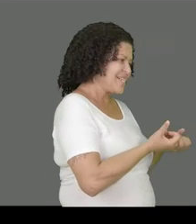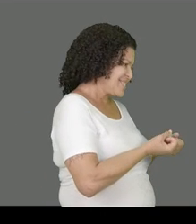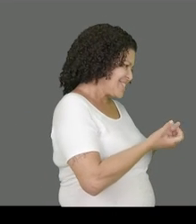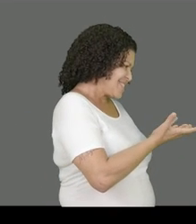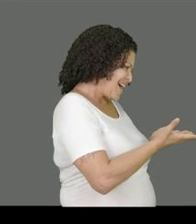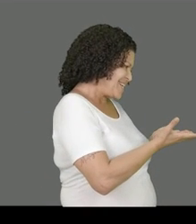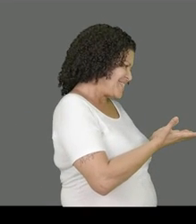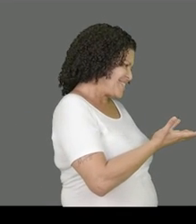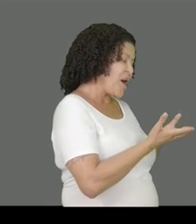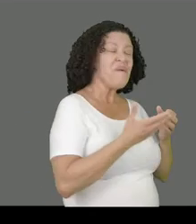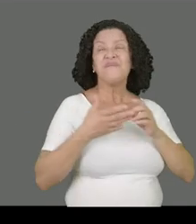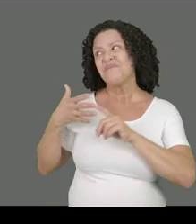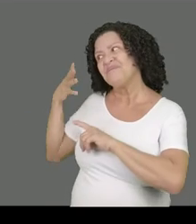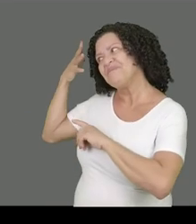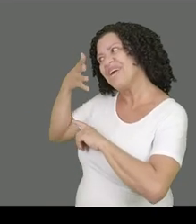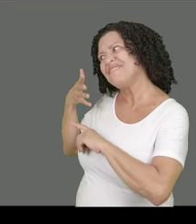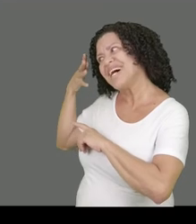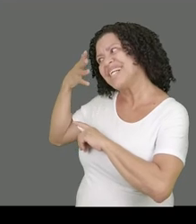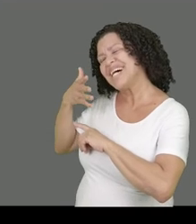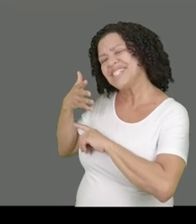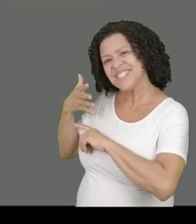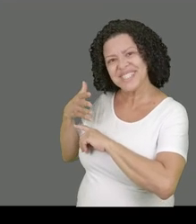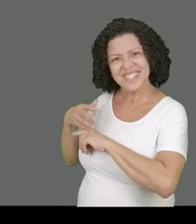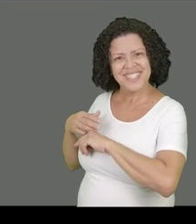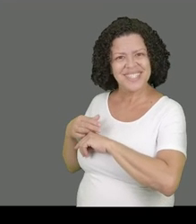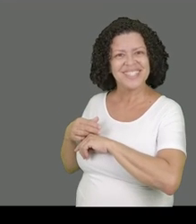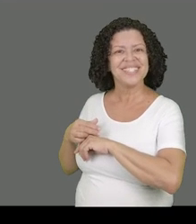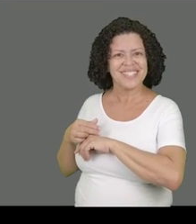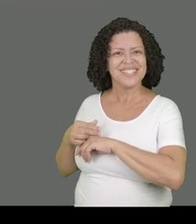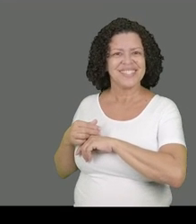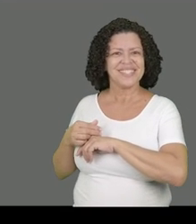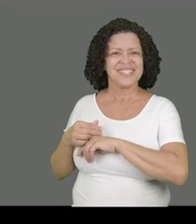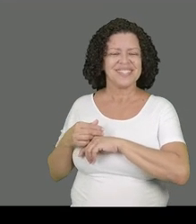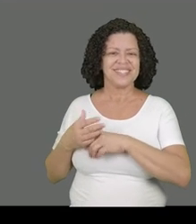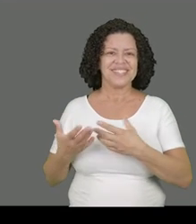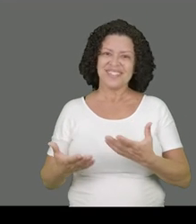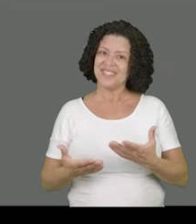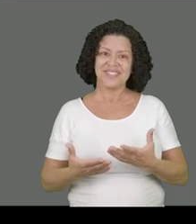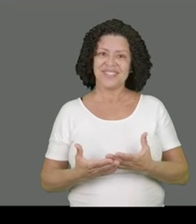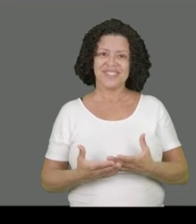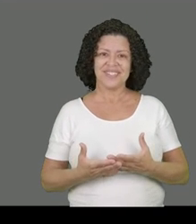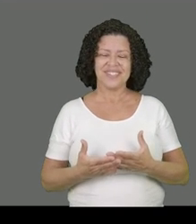uma aula, uma palestra.